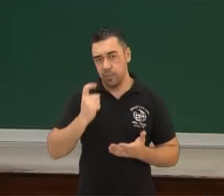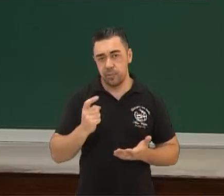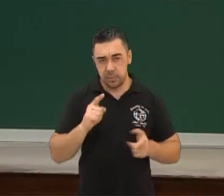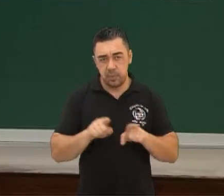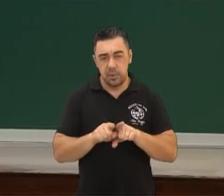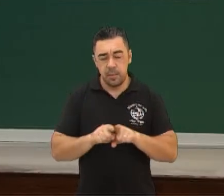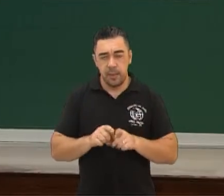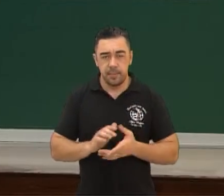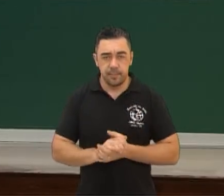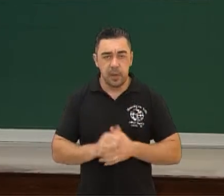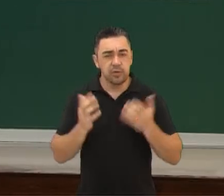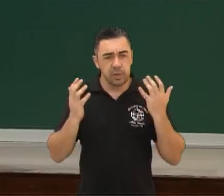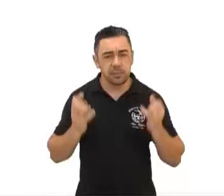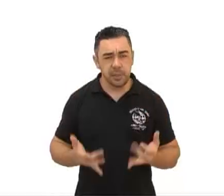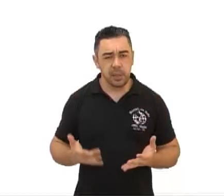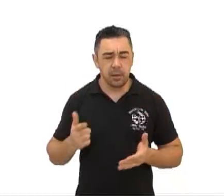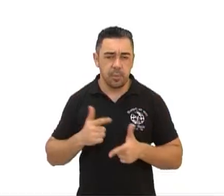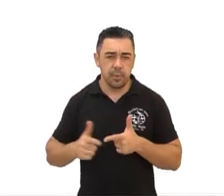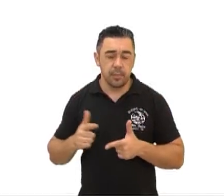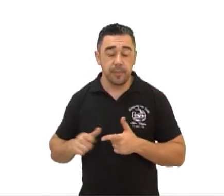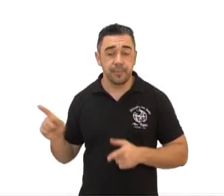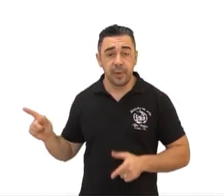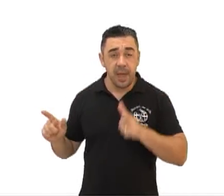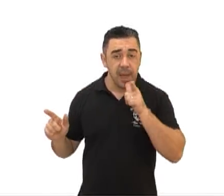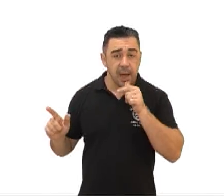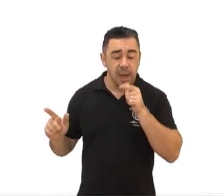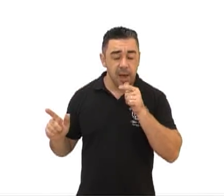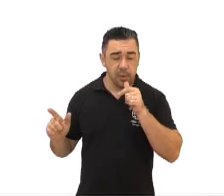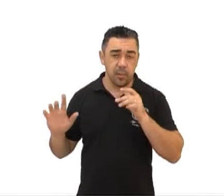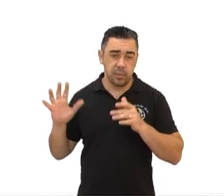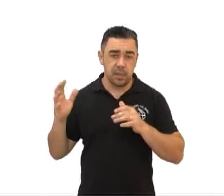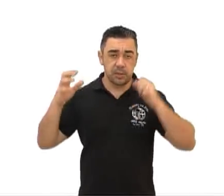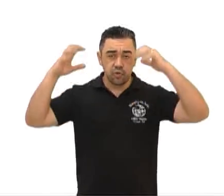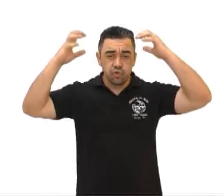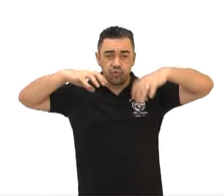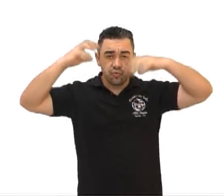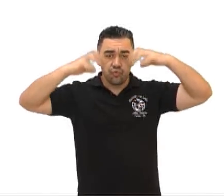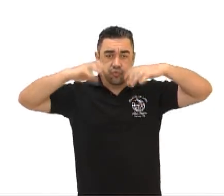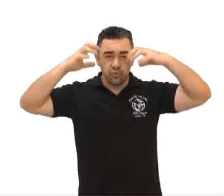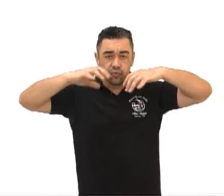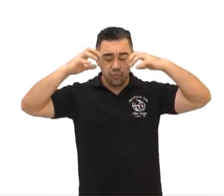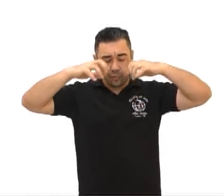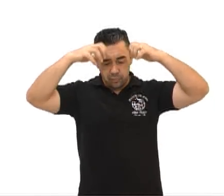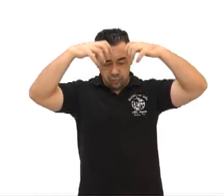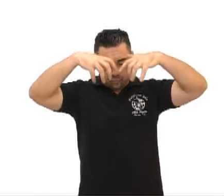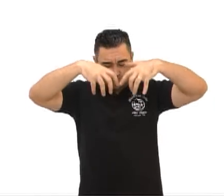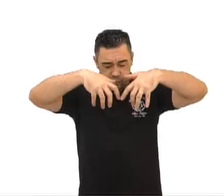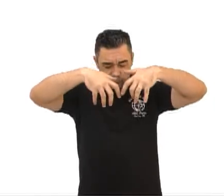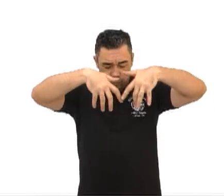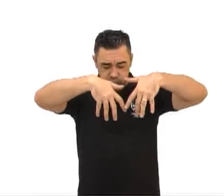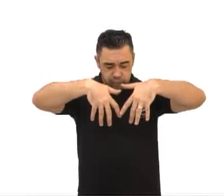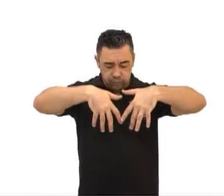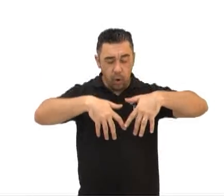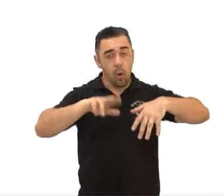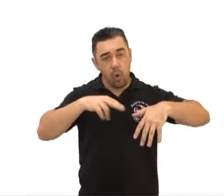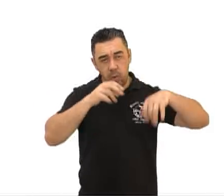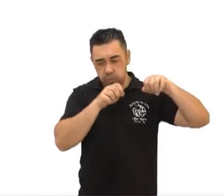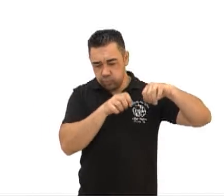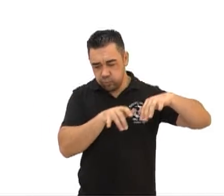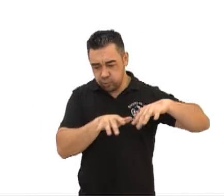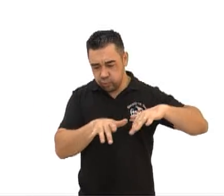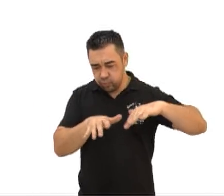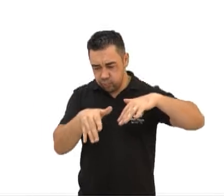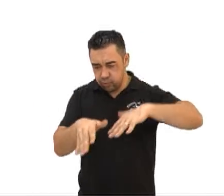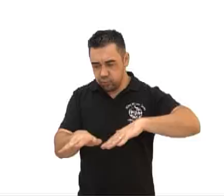causando. As águas da chuva, como eu já expliquei para vocês, quando escoam por essas plantações